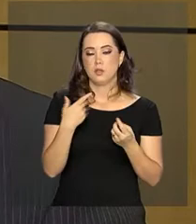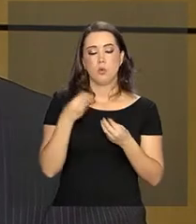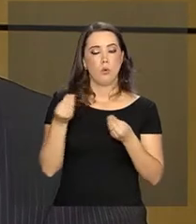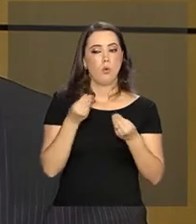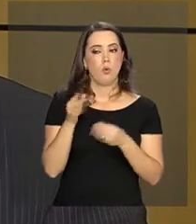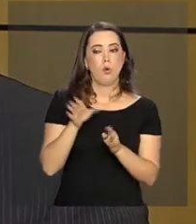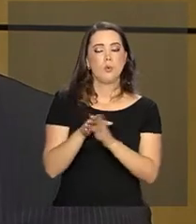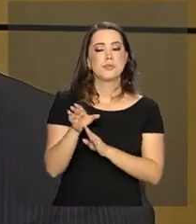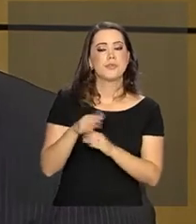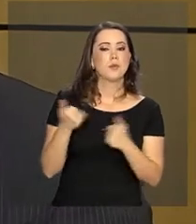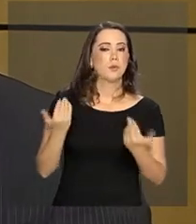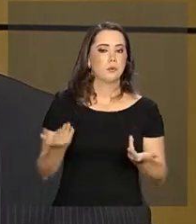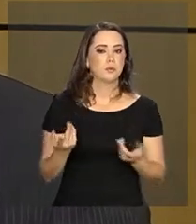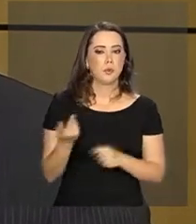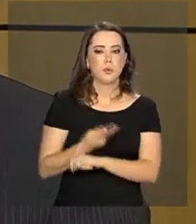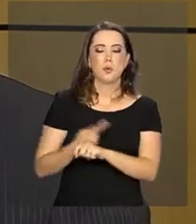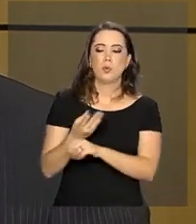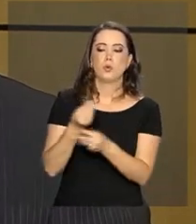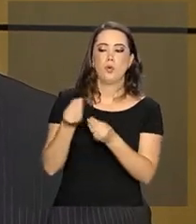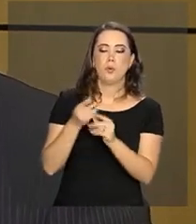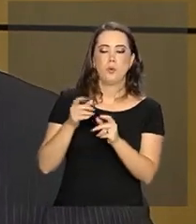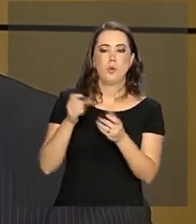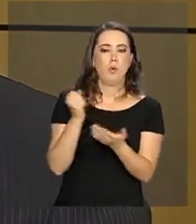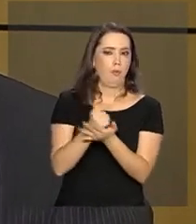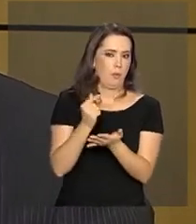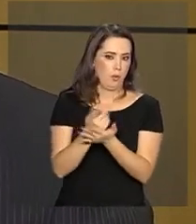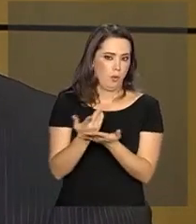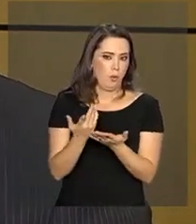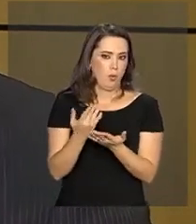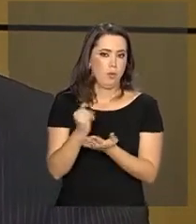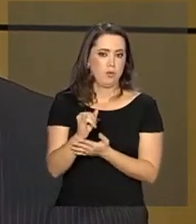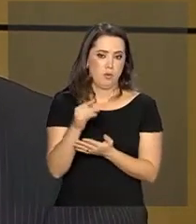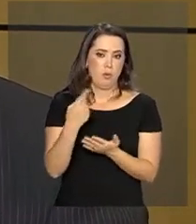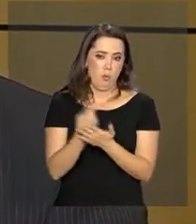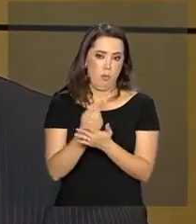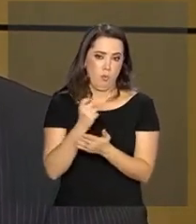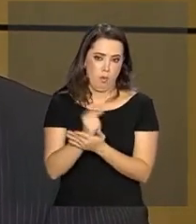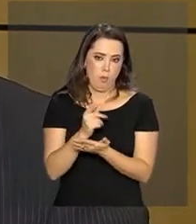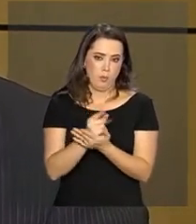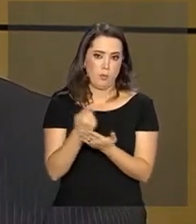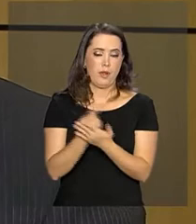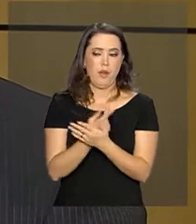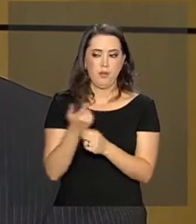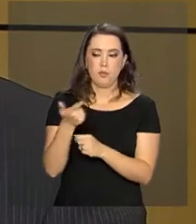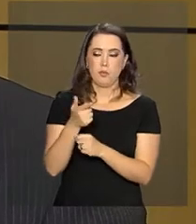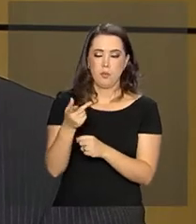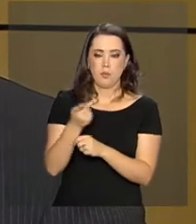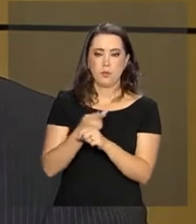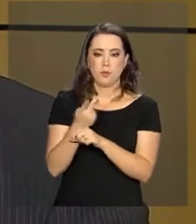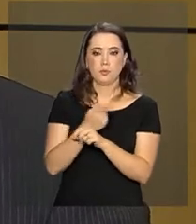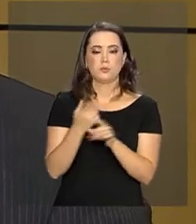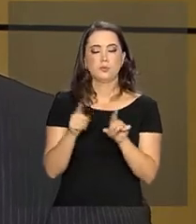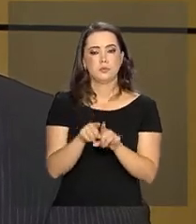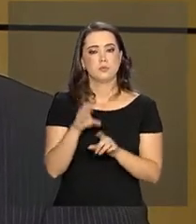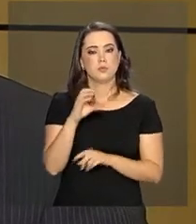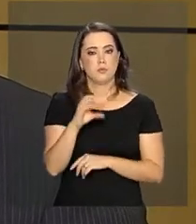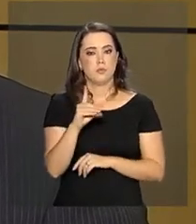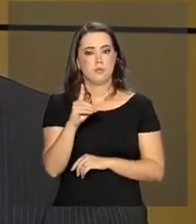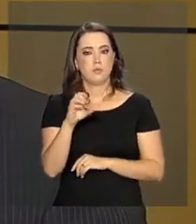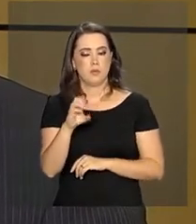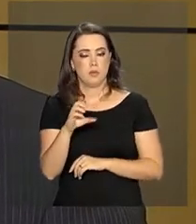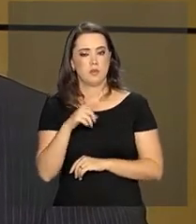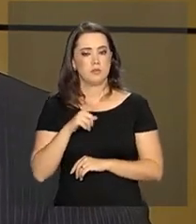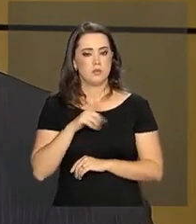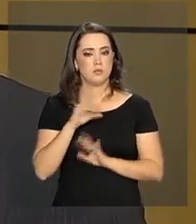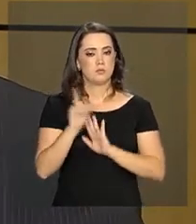orientação? É que busque quem fez a venda desse equipamento, que um equipamento com vício, Aí o CDC, nesse caso, ampara esse usuário e ele tem o